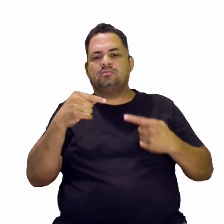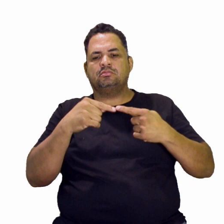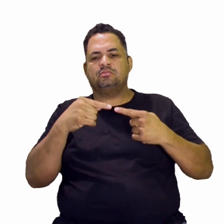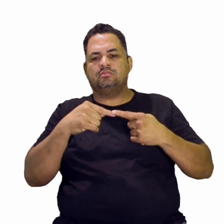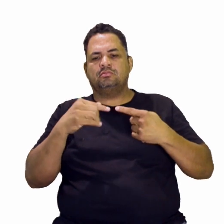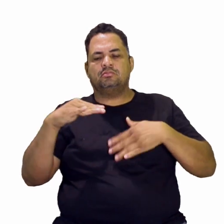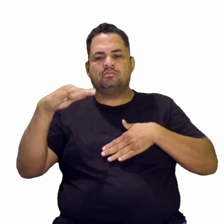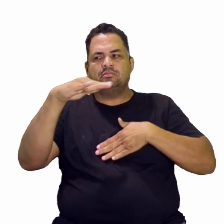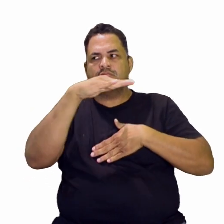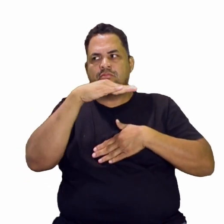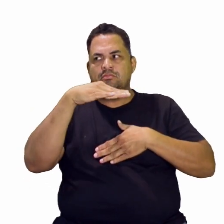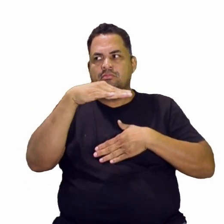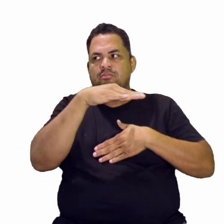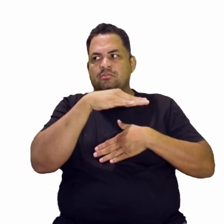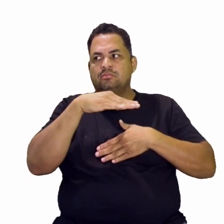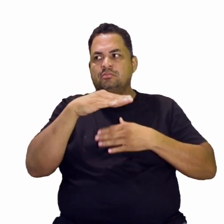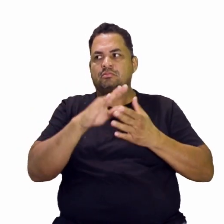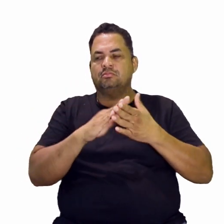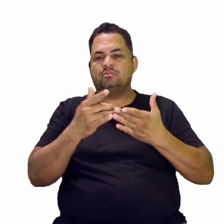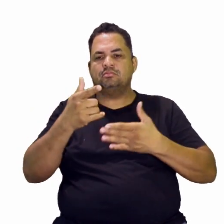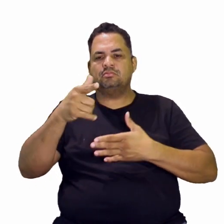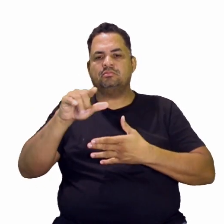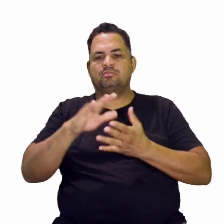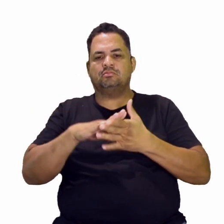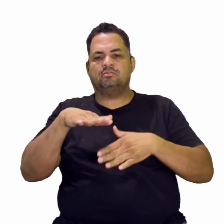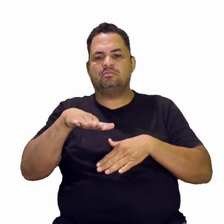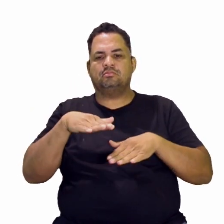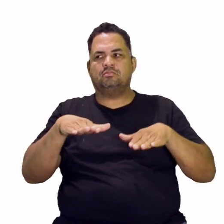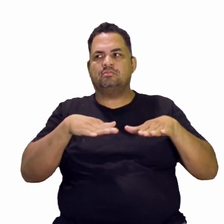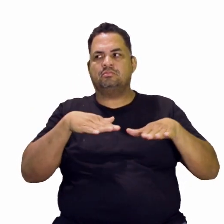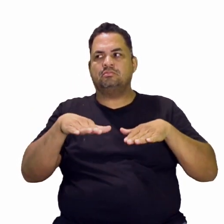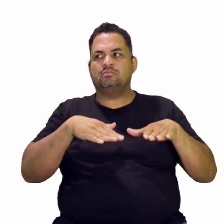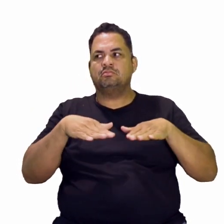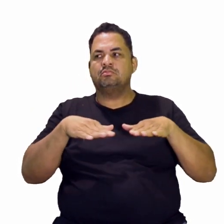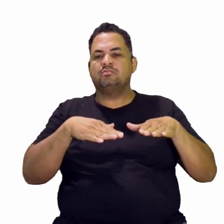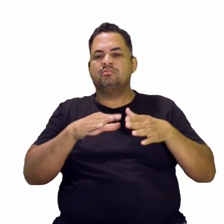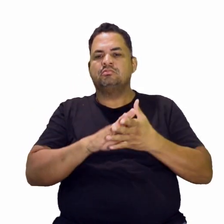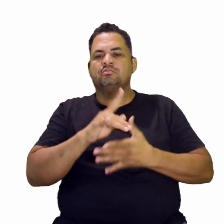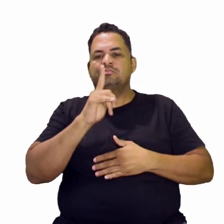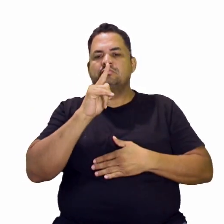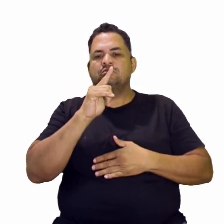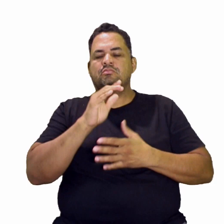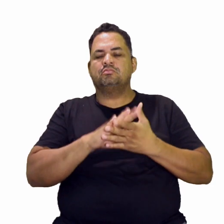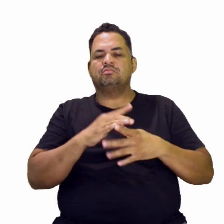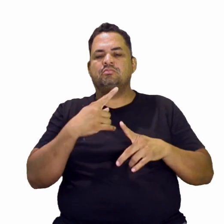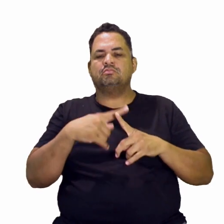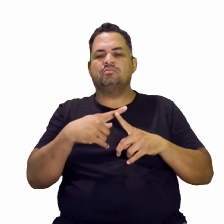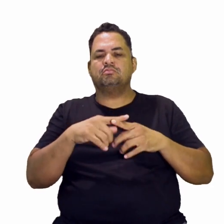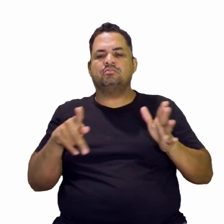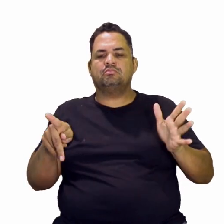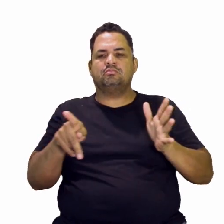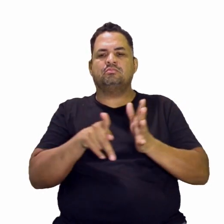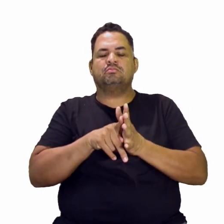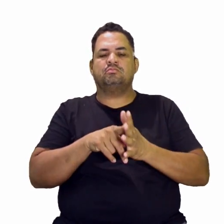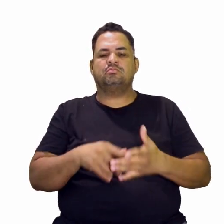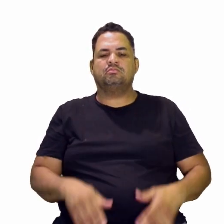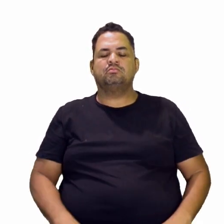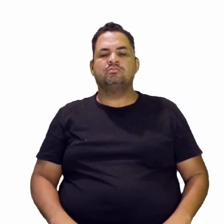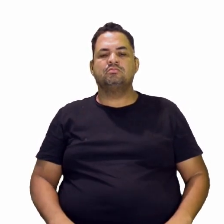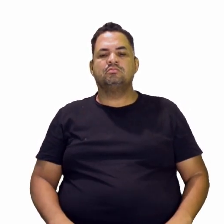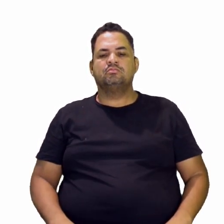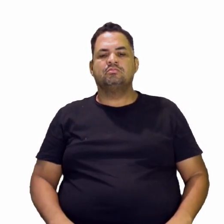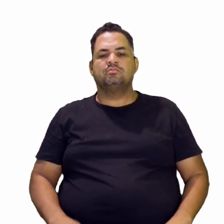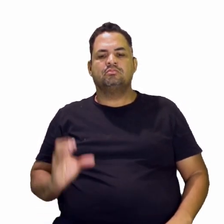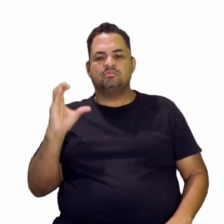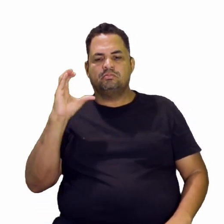essa superfície de tensão e consegue se locomover nessa água, tá? Devido a essa propriedade dela também. E